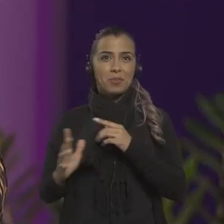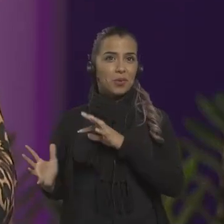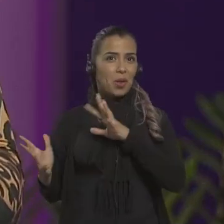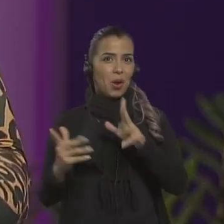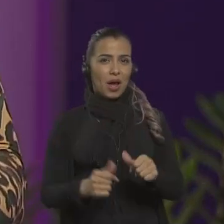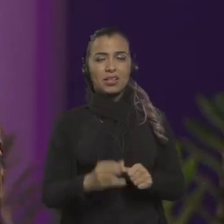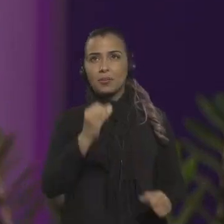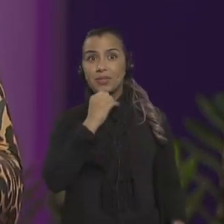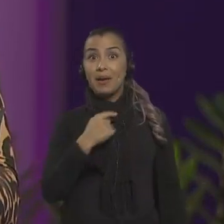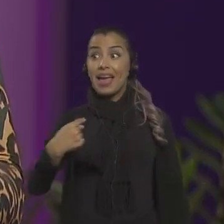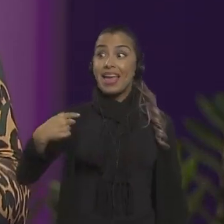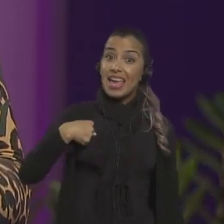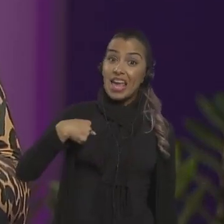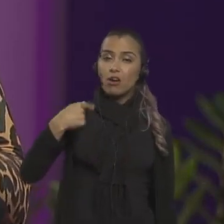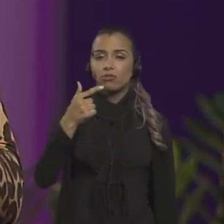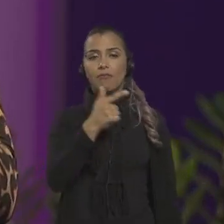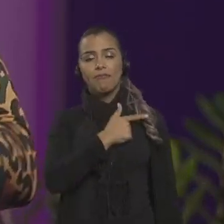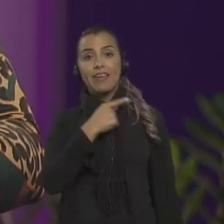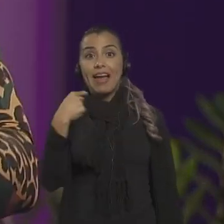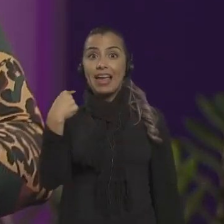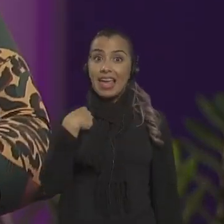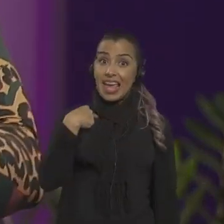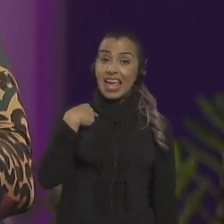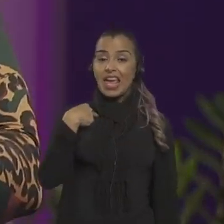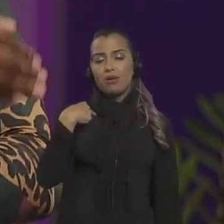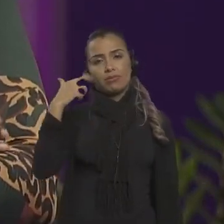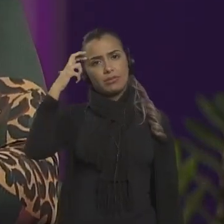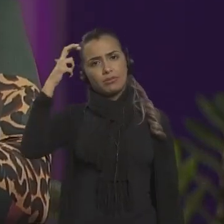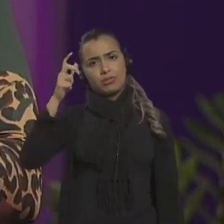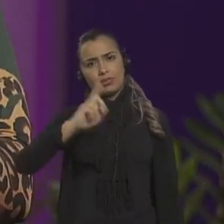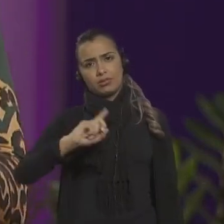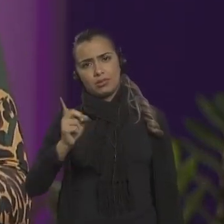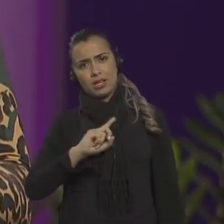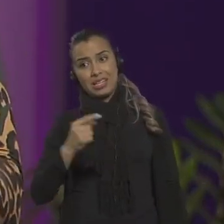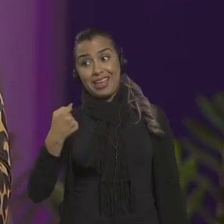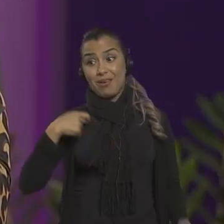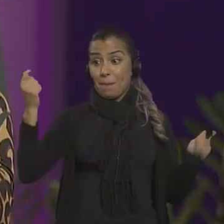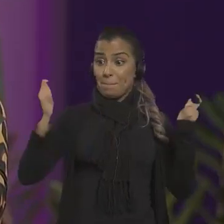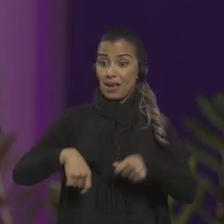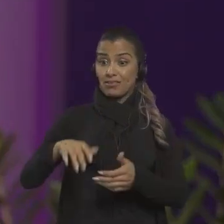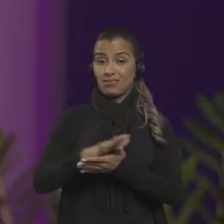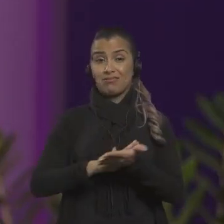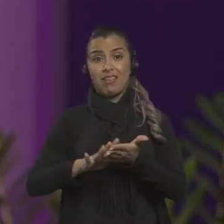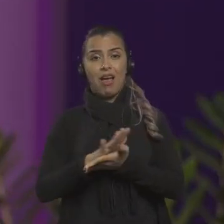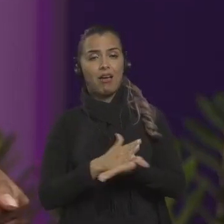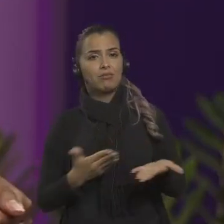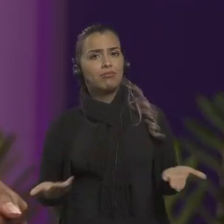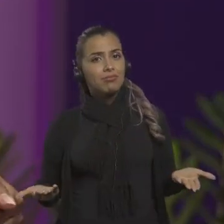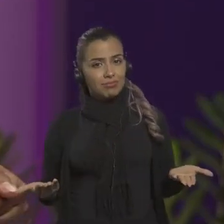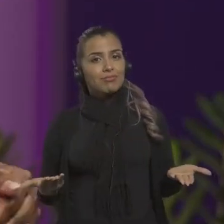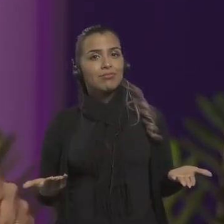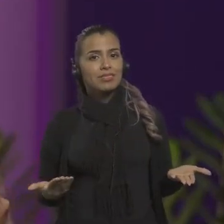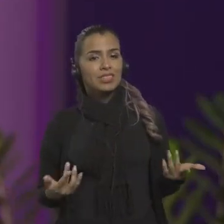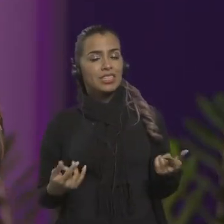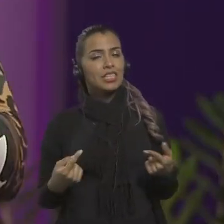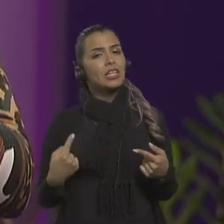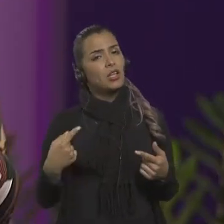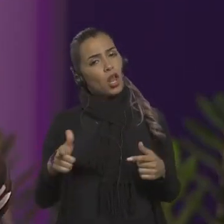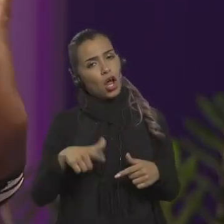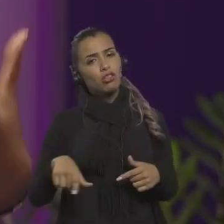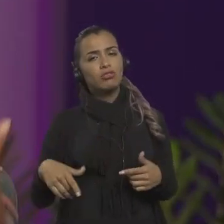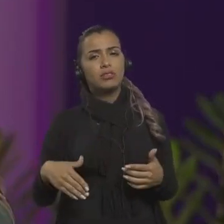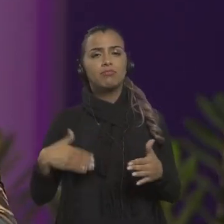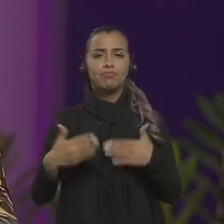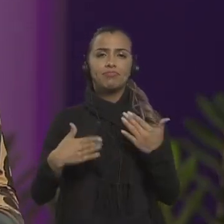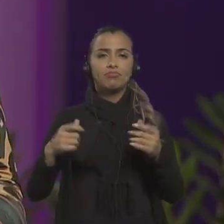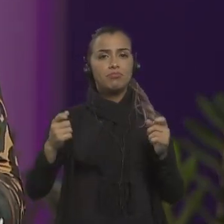feia, era eu que não era inteligente, era eu que não era capaz, porque eles te tiram tudo, né? Eles te tiram tudo. Por mais que eu me sobressaísse e